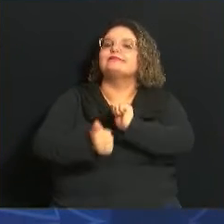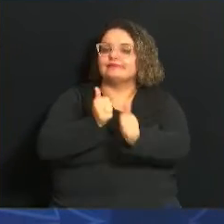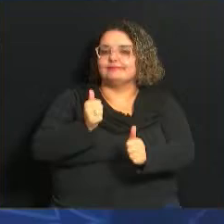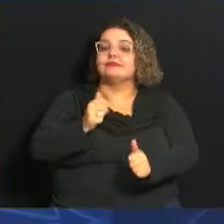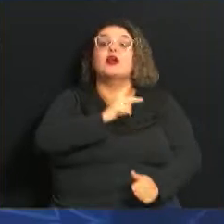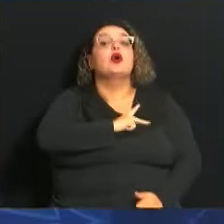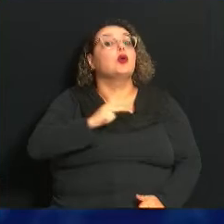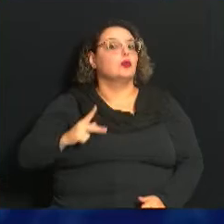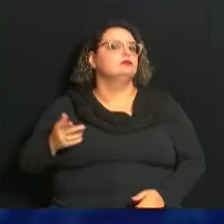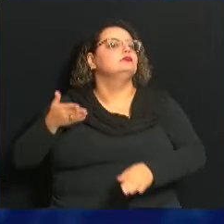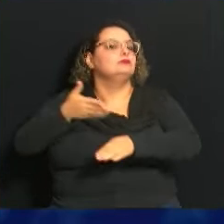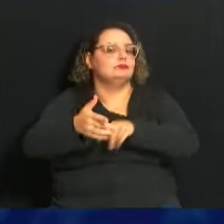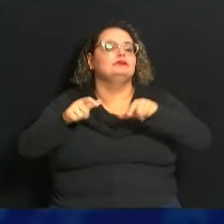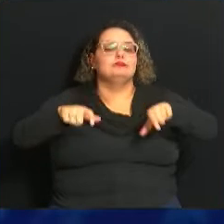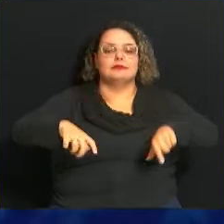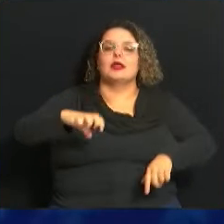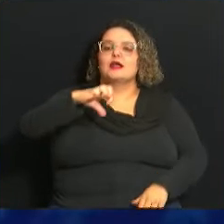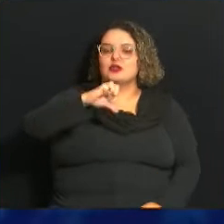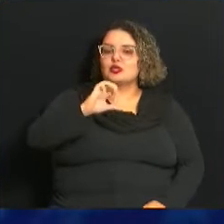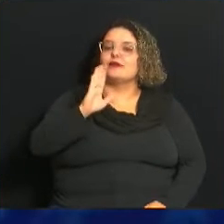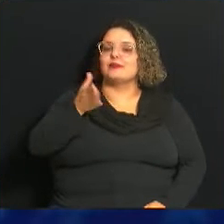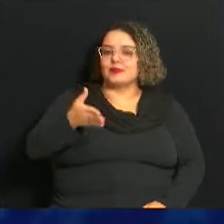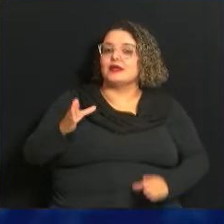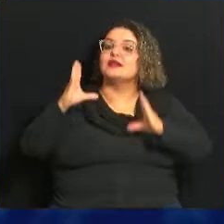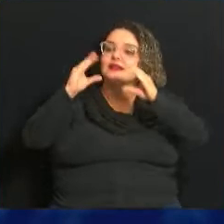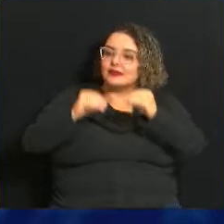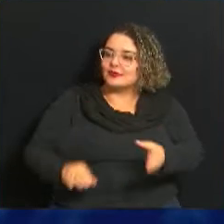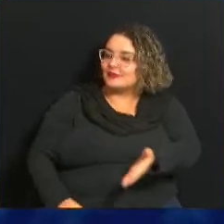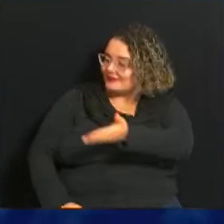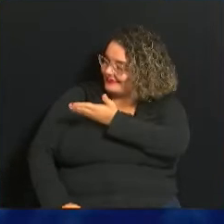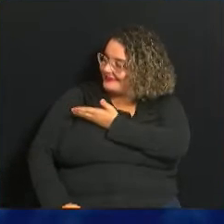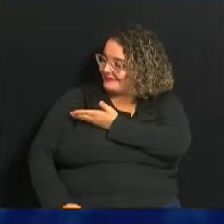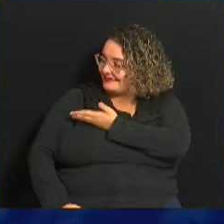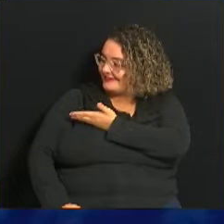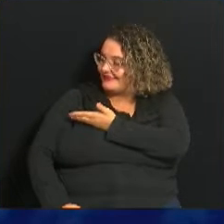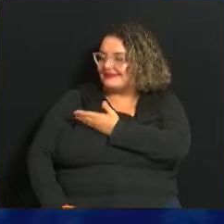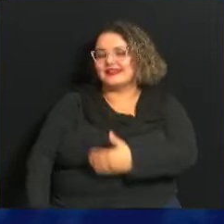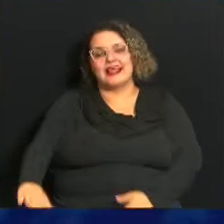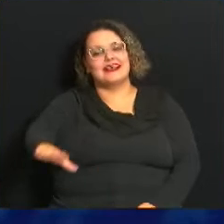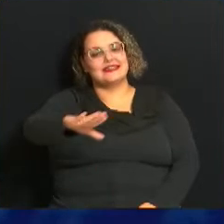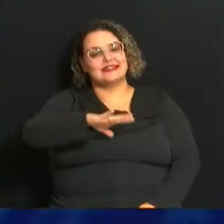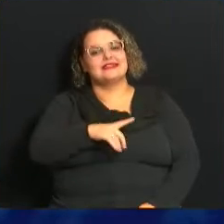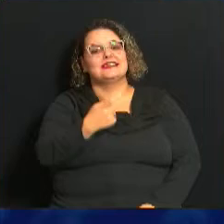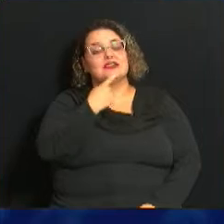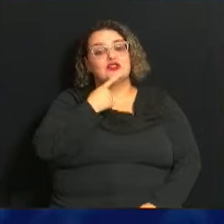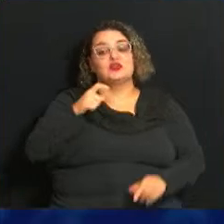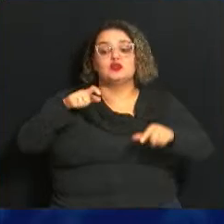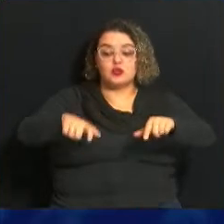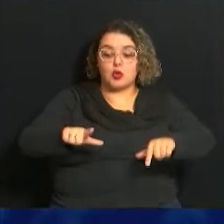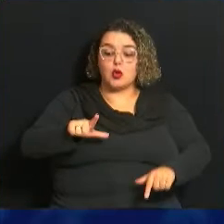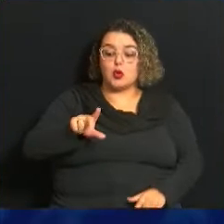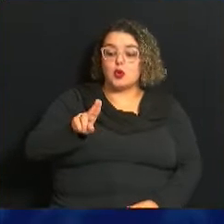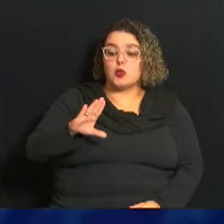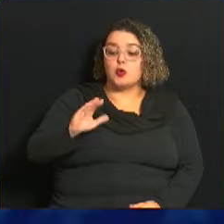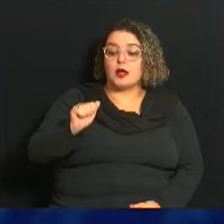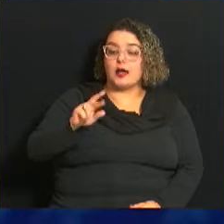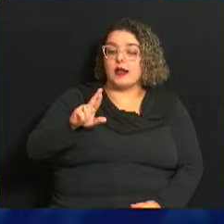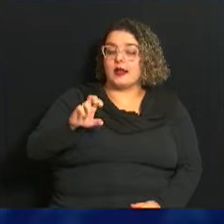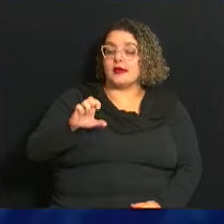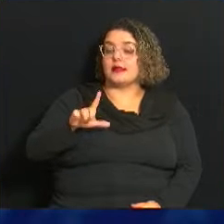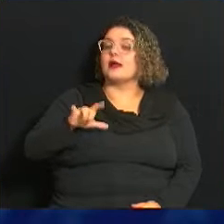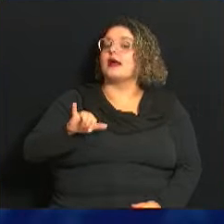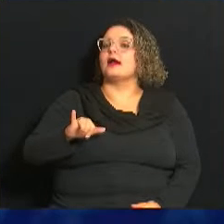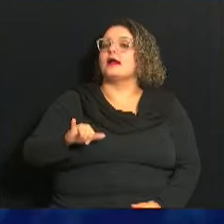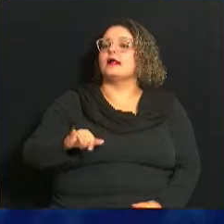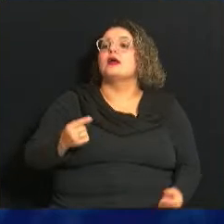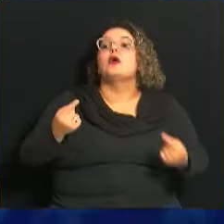entra em campo às 9h30 da noite, hein? Aqui em Campinas, estádio Moisés Lucarelli contra a Chapecoense, do